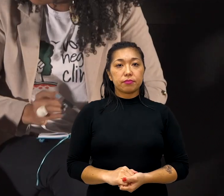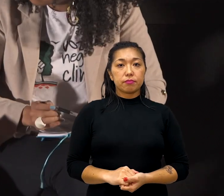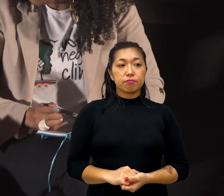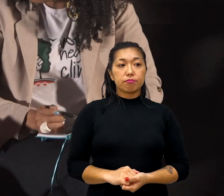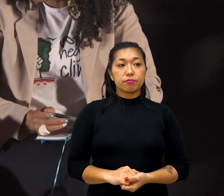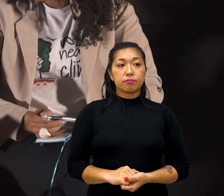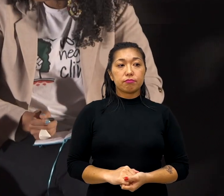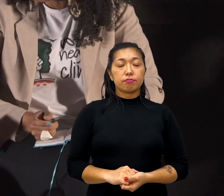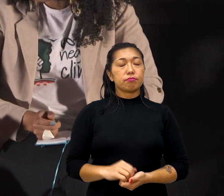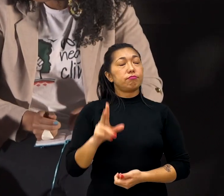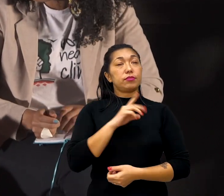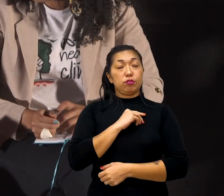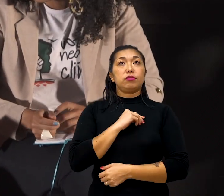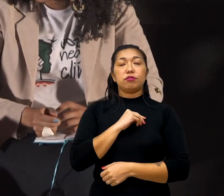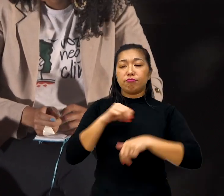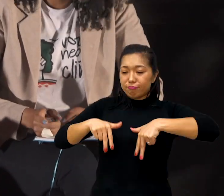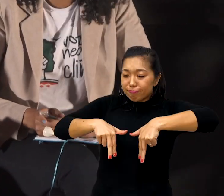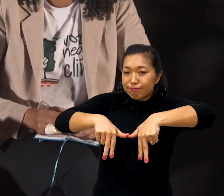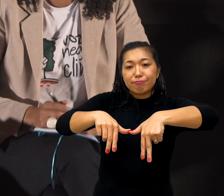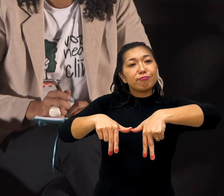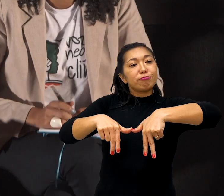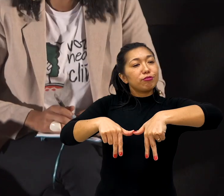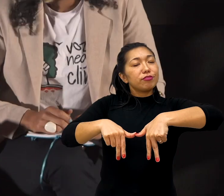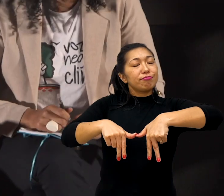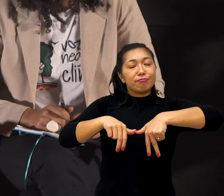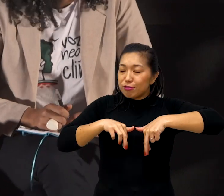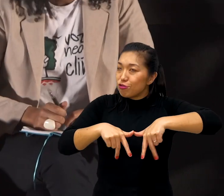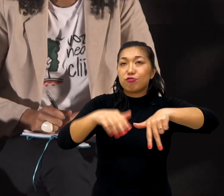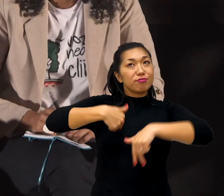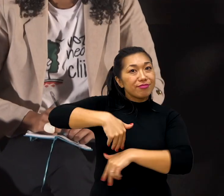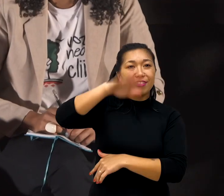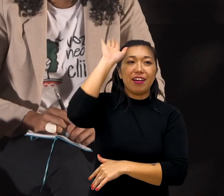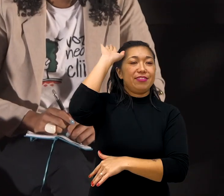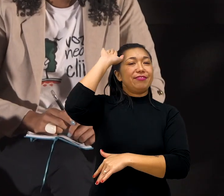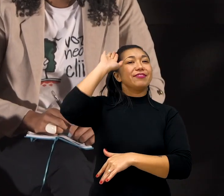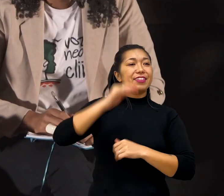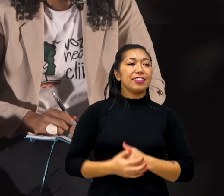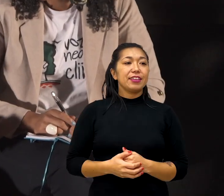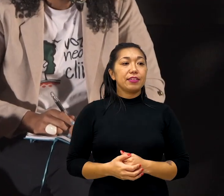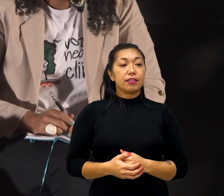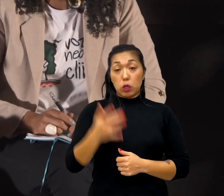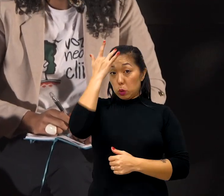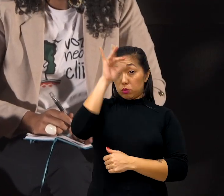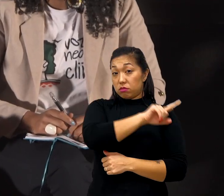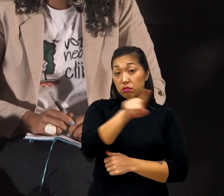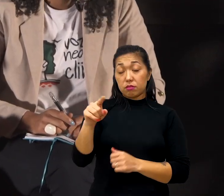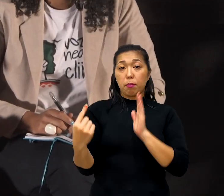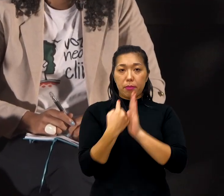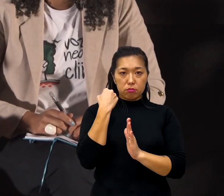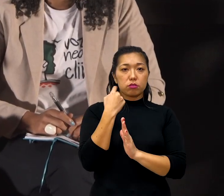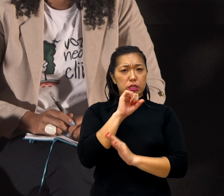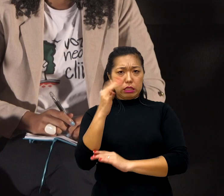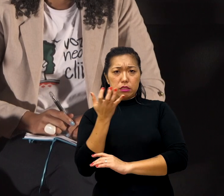Eu vou dar a mão para o Diosmar e sair andando. E vou pior ainda, eu vou mais fundo. Eu não sei quem que perguntou isso,